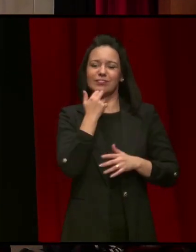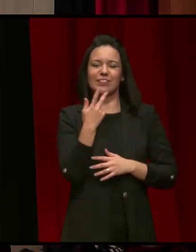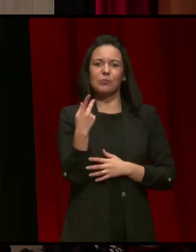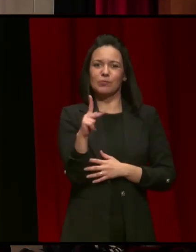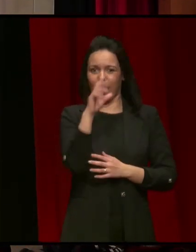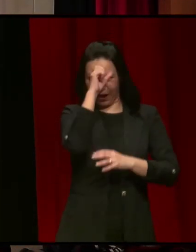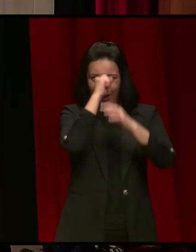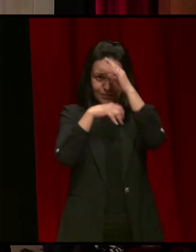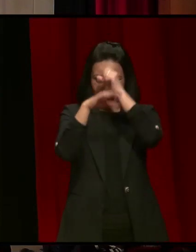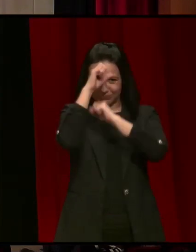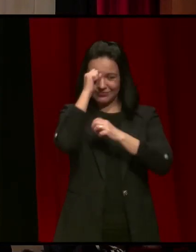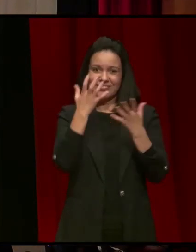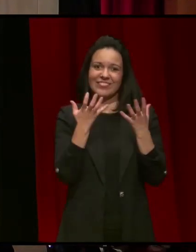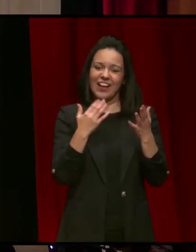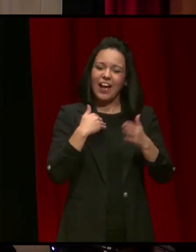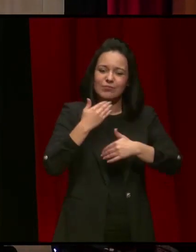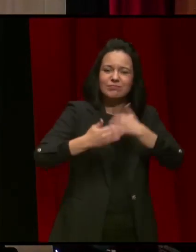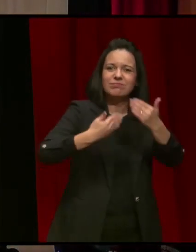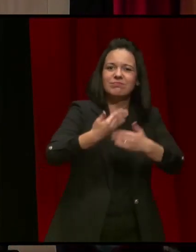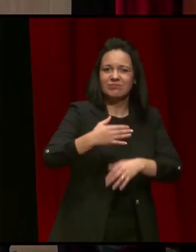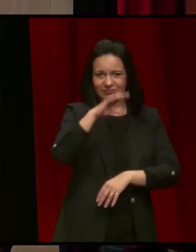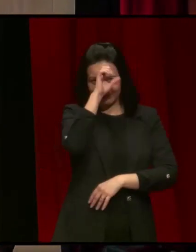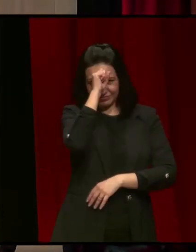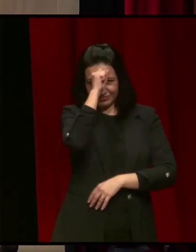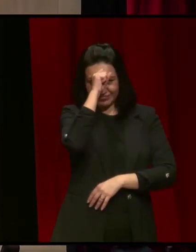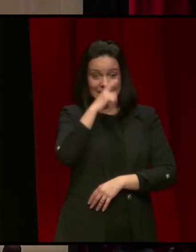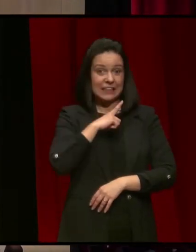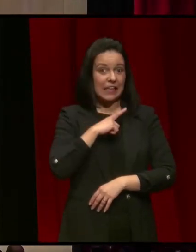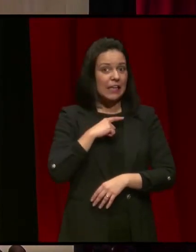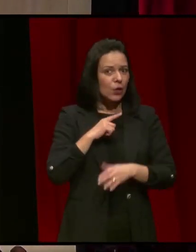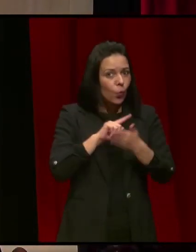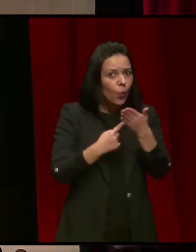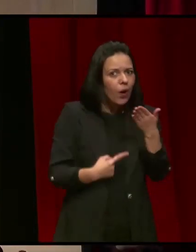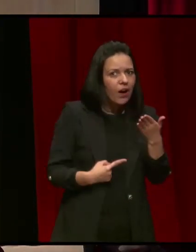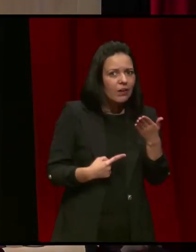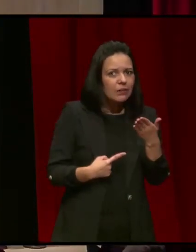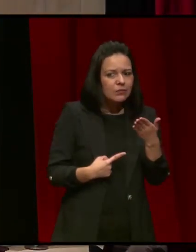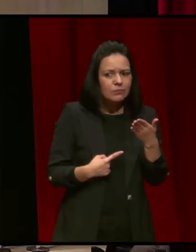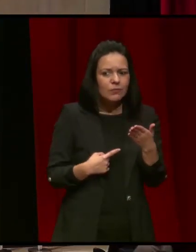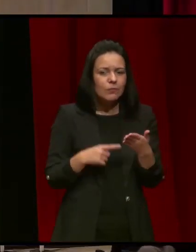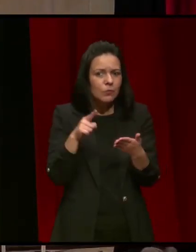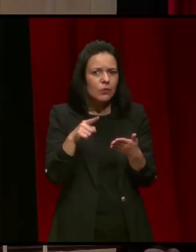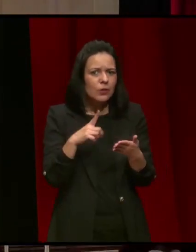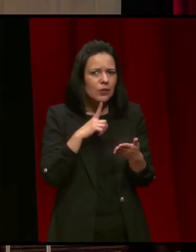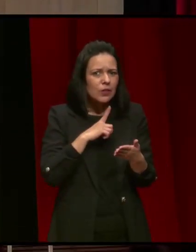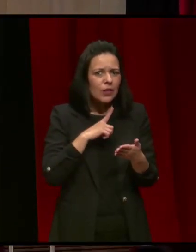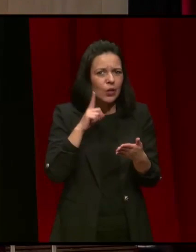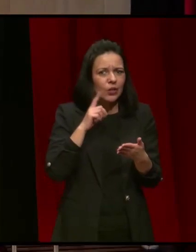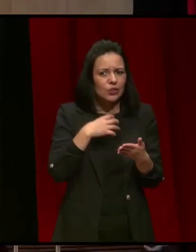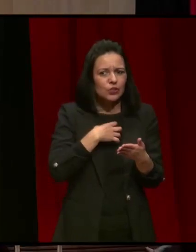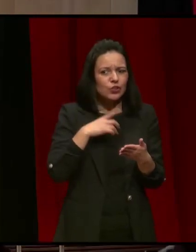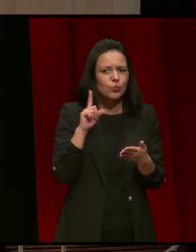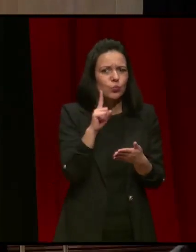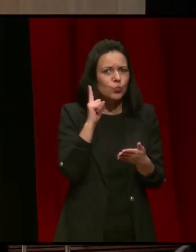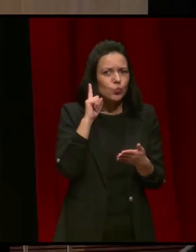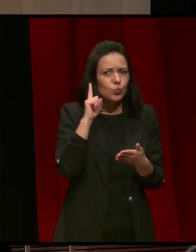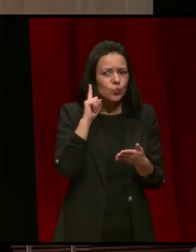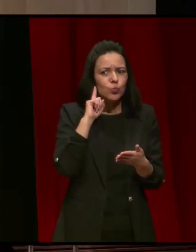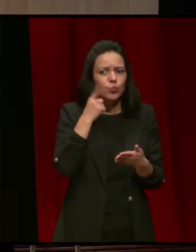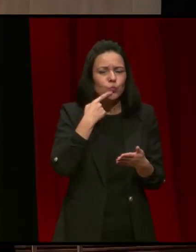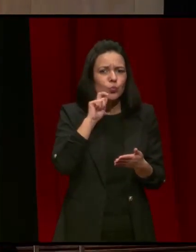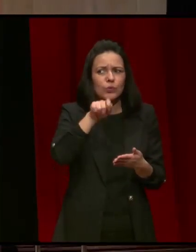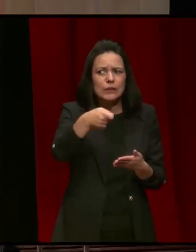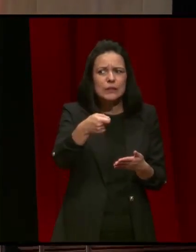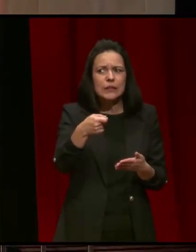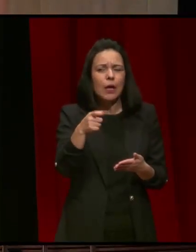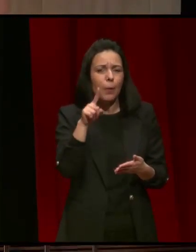quê. Depois eu comecei a aprender. Aí eu tinha um caderninho, gente. Eu chegava, o cara fazia um surdo, né? O surdo fazia um sinal. Por exemplo, isso aqui é um sinal de